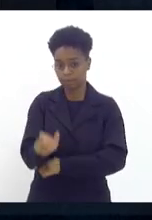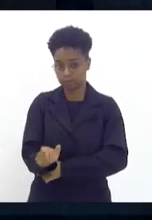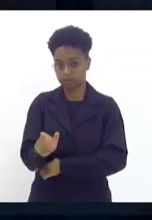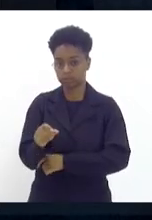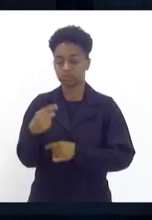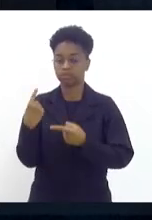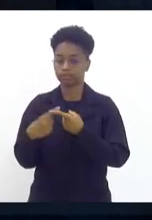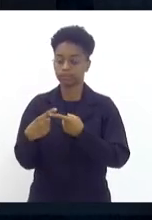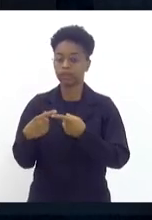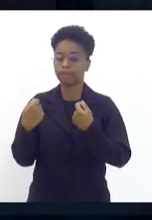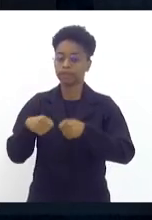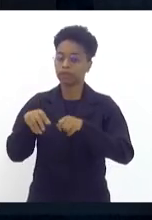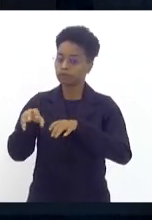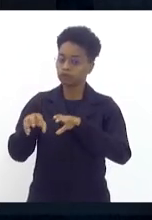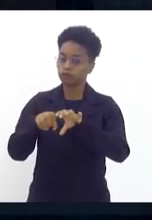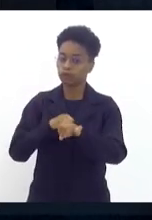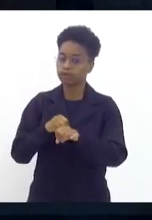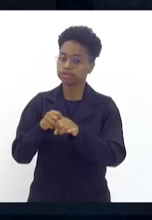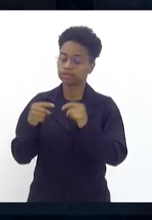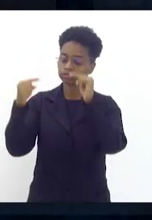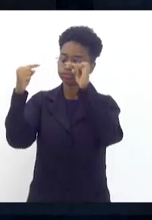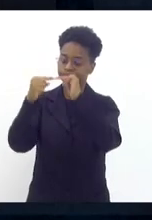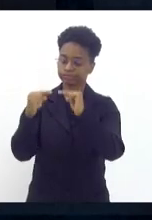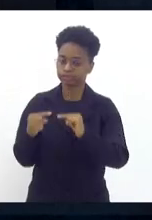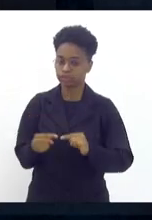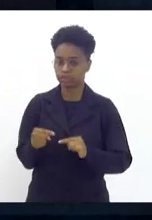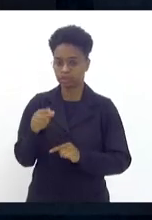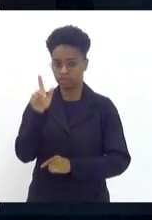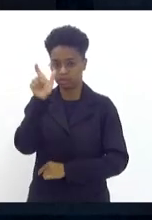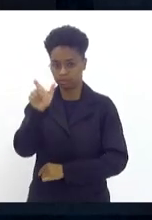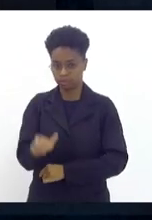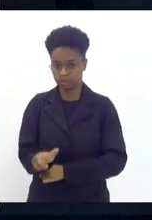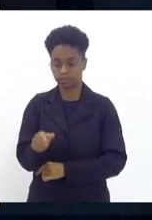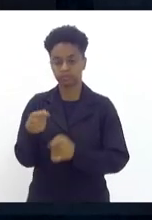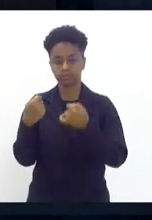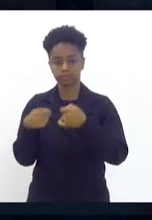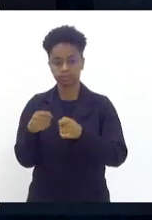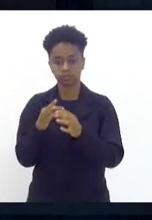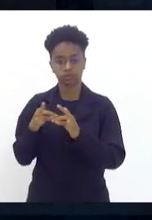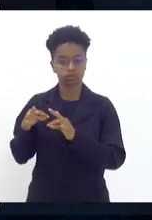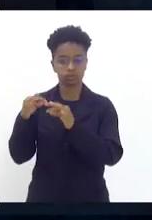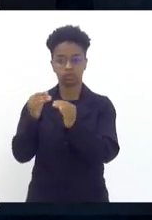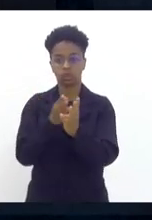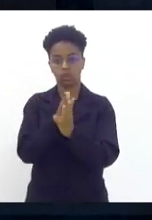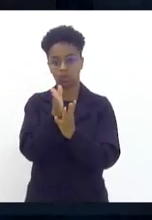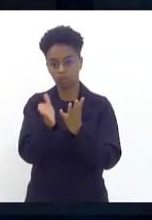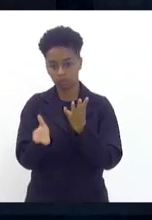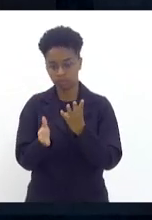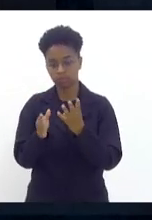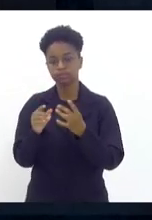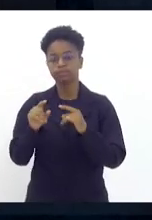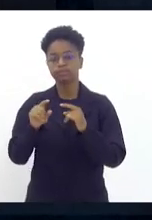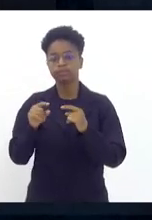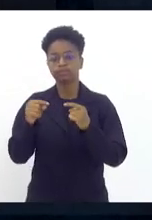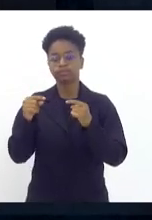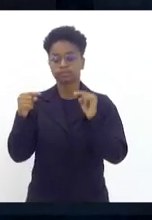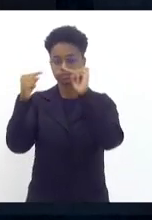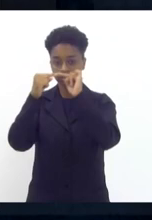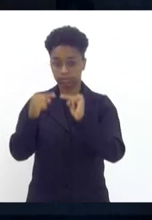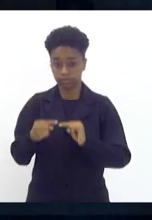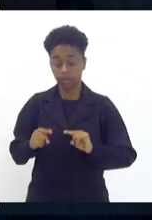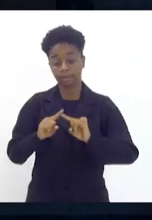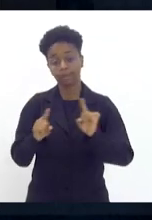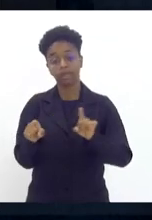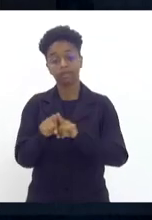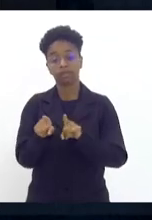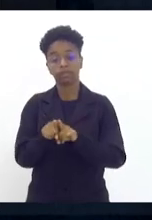formação integral da pessoa. Ela tem que contemplar todas as dimensões, mas, ao mesmo tempo, contemplar